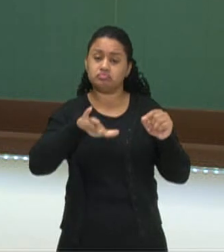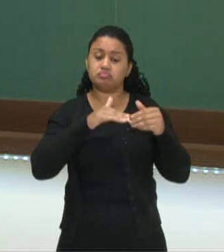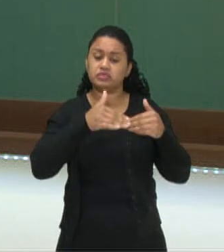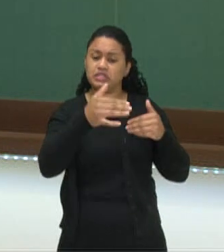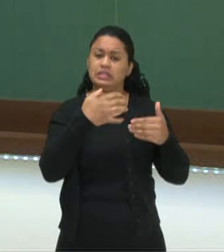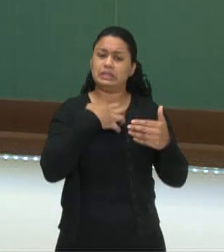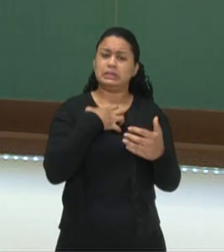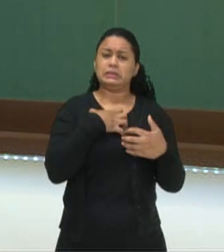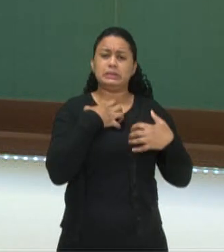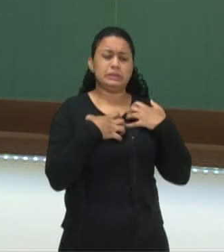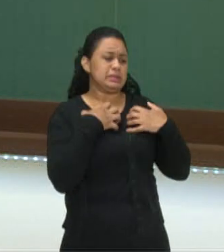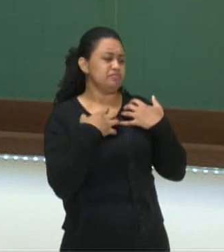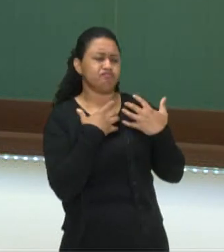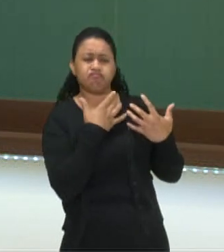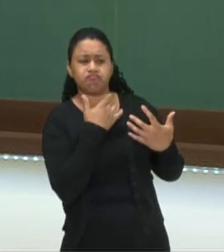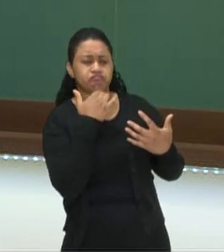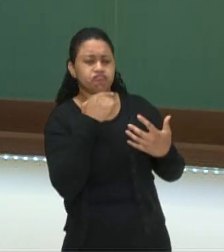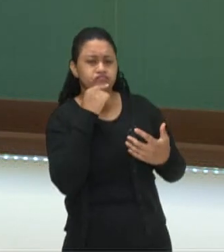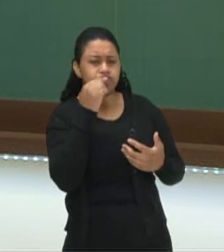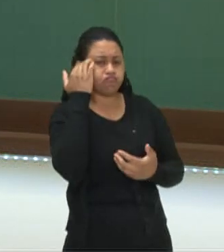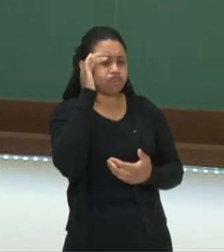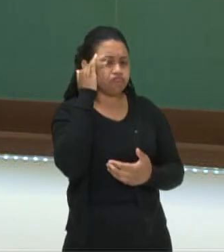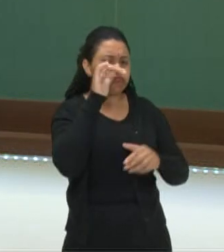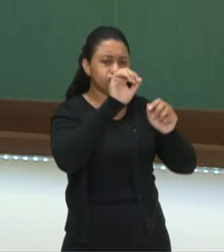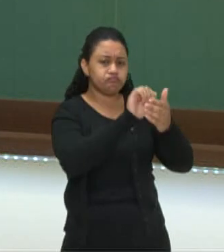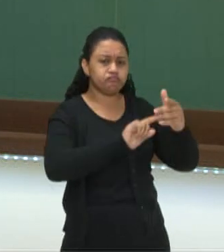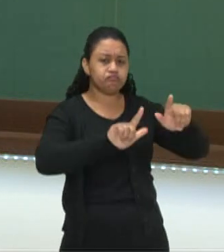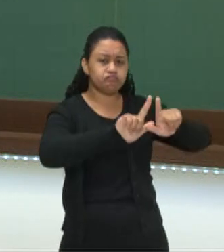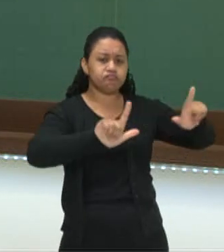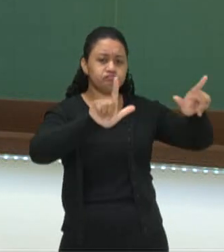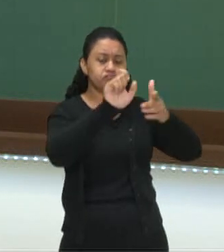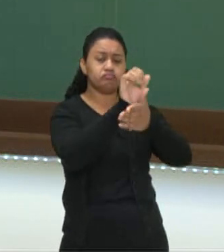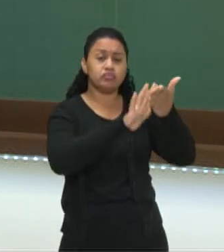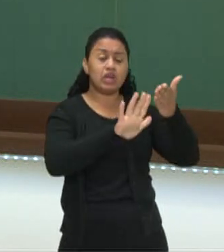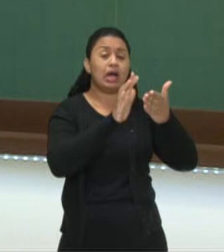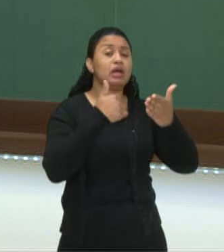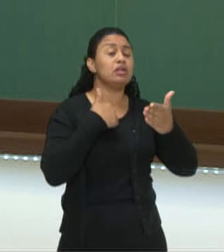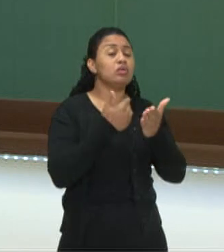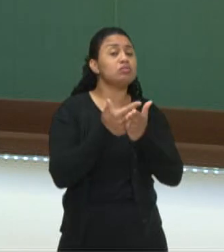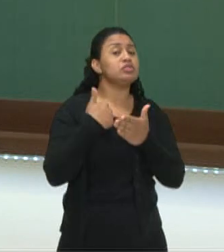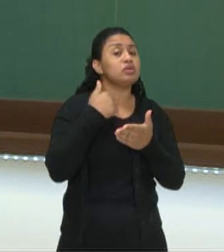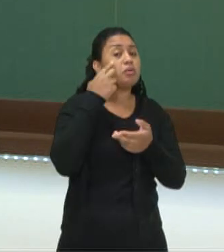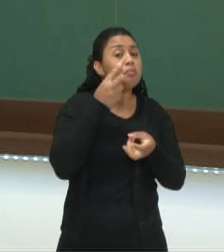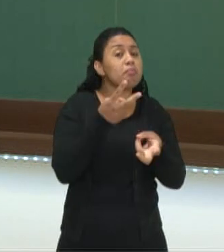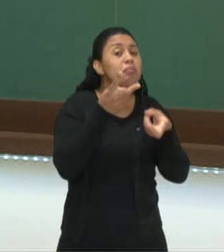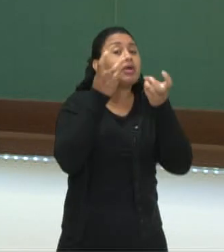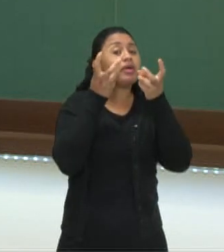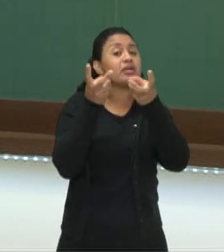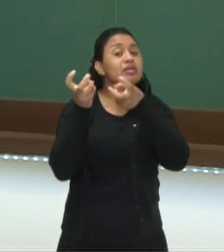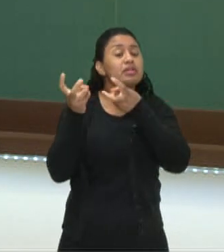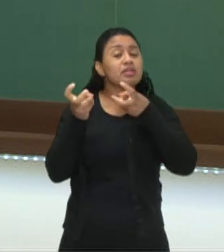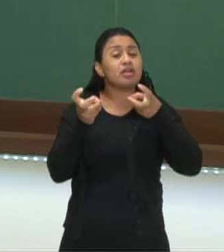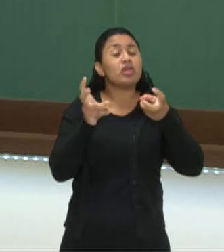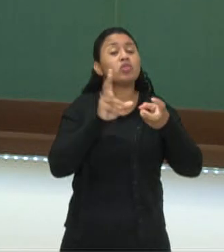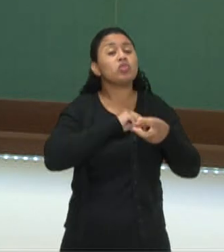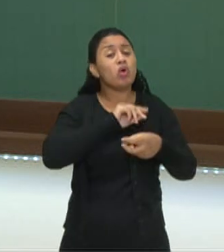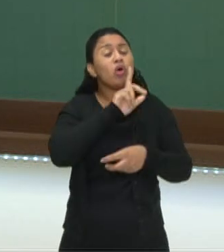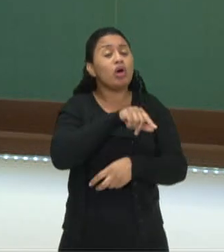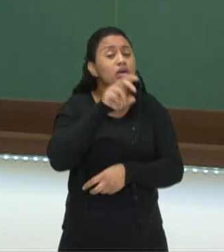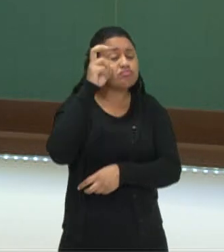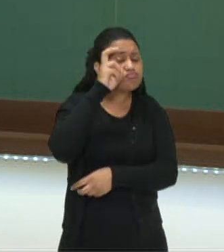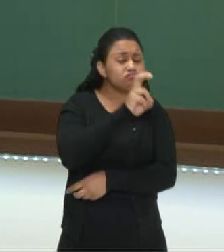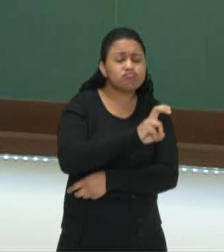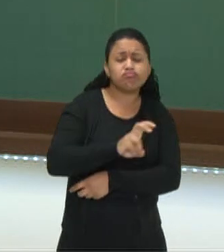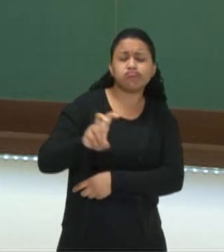que ele ficou de não conseguir interpretar a imagem, ele caiu para a genialidade. Ele começou a ver, nossa, mas Monet é um gênio. Olha